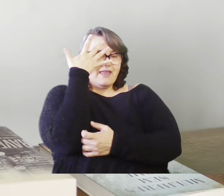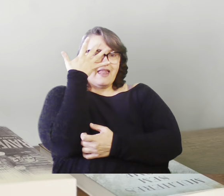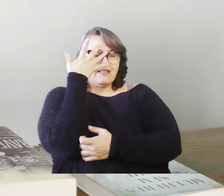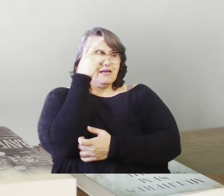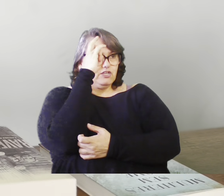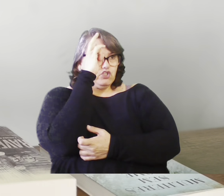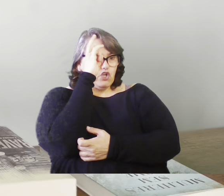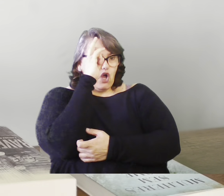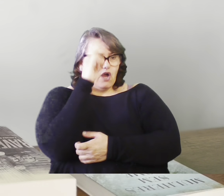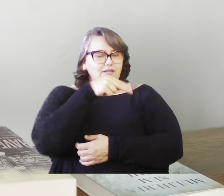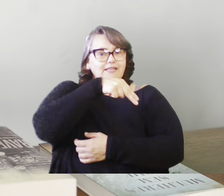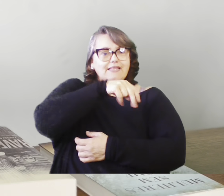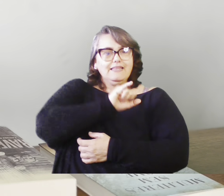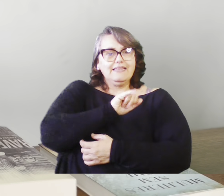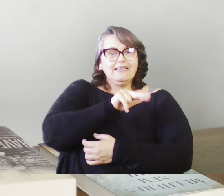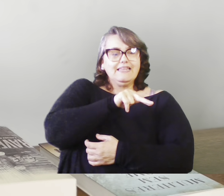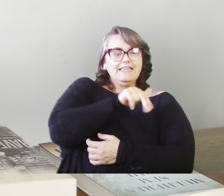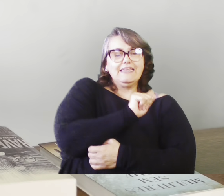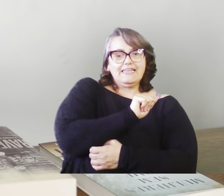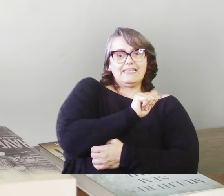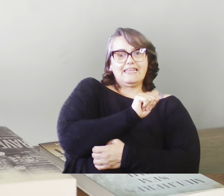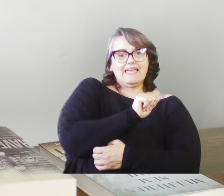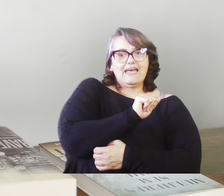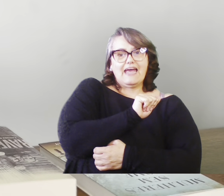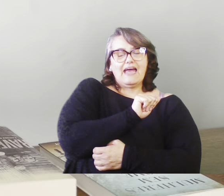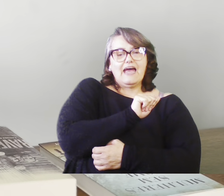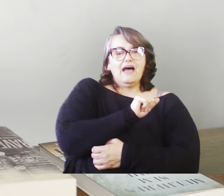foi inspirada na história de Nina